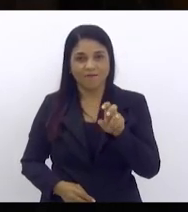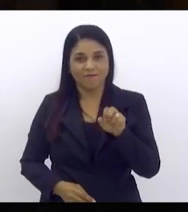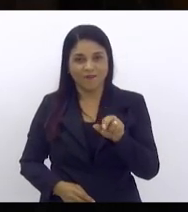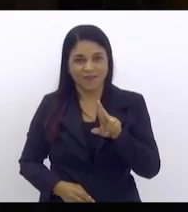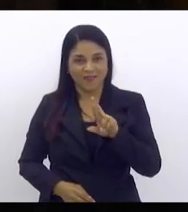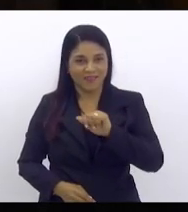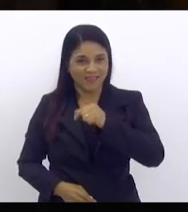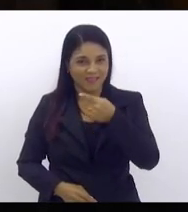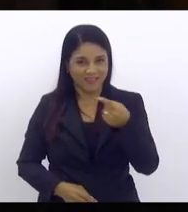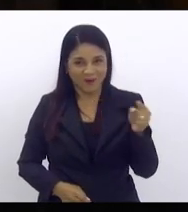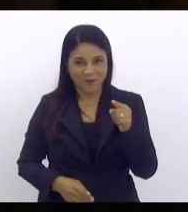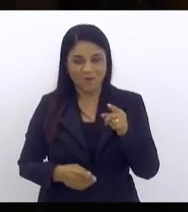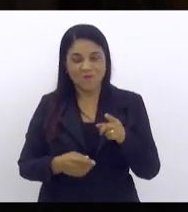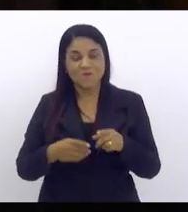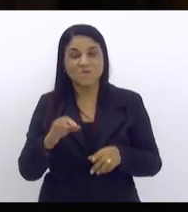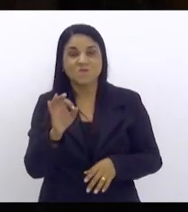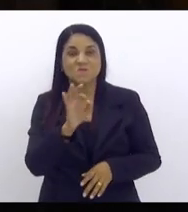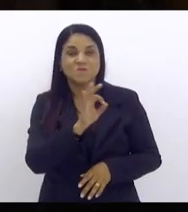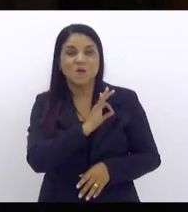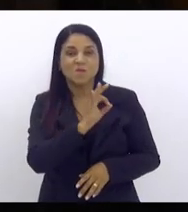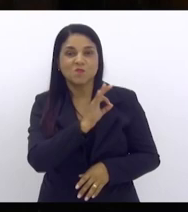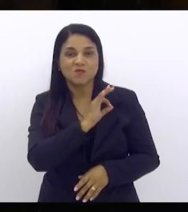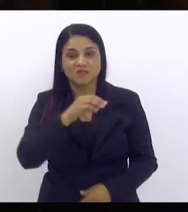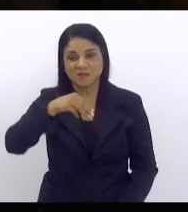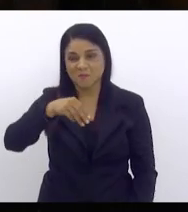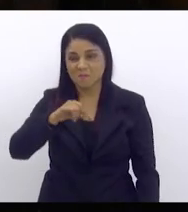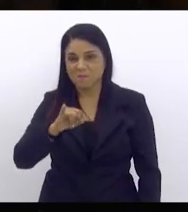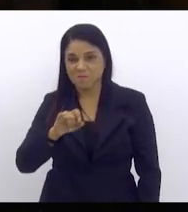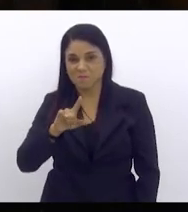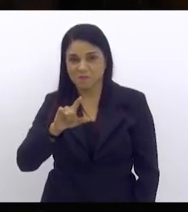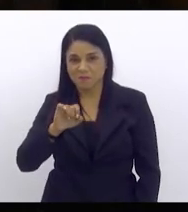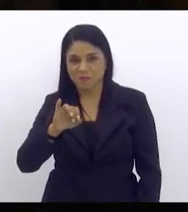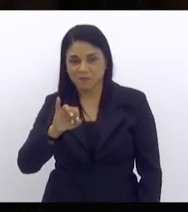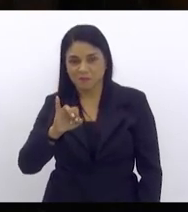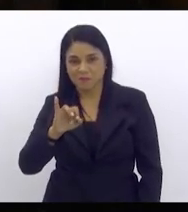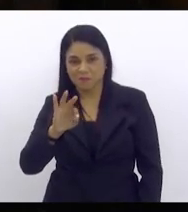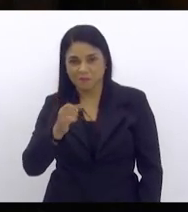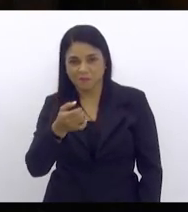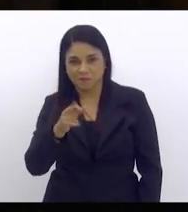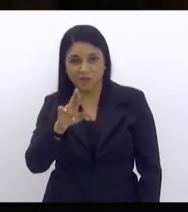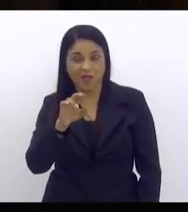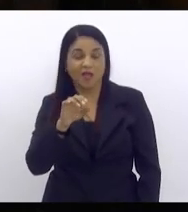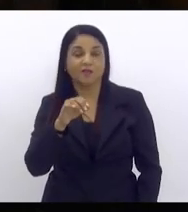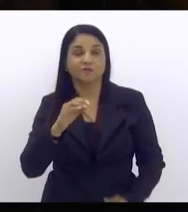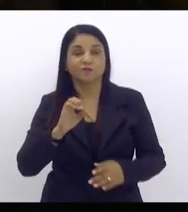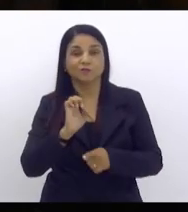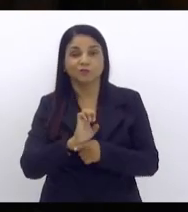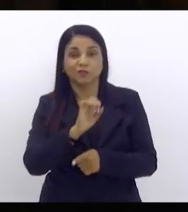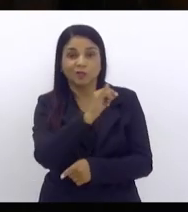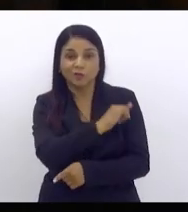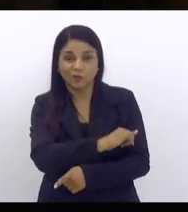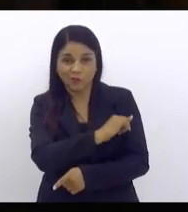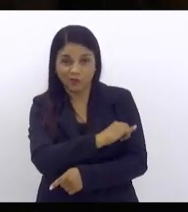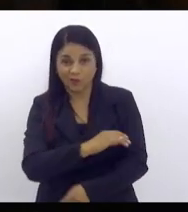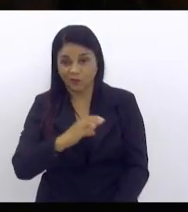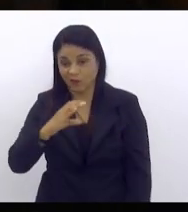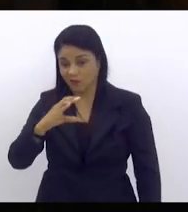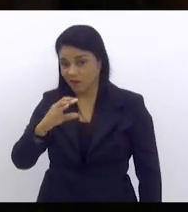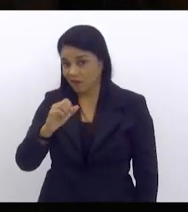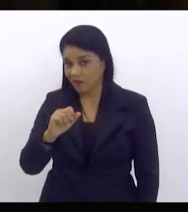caveirão para a Polícia Militar do Estado do Rio de Janeiro. E os